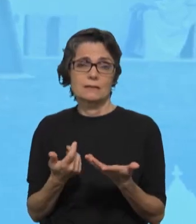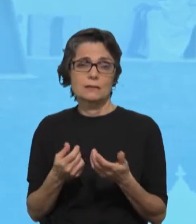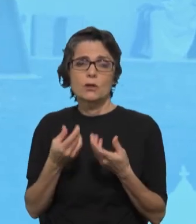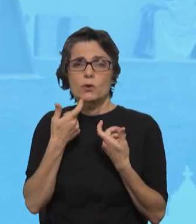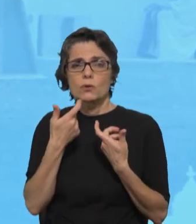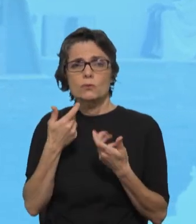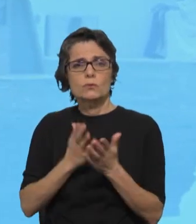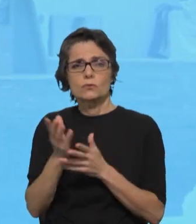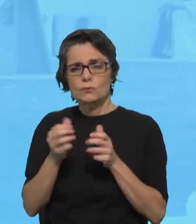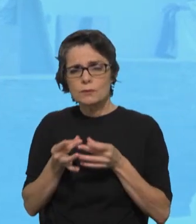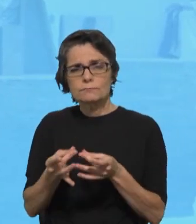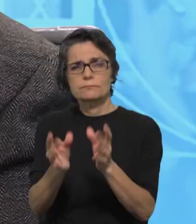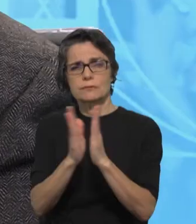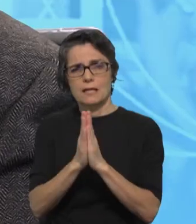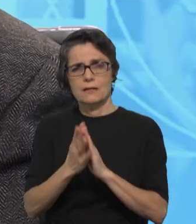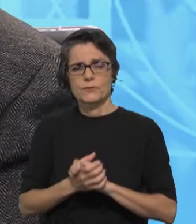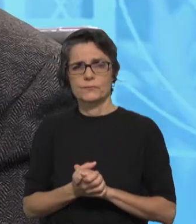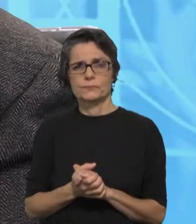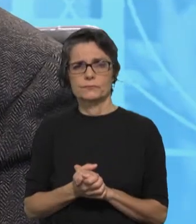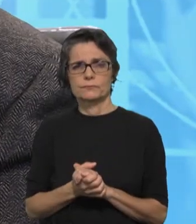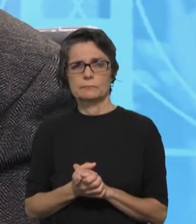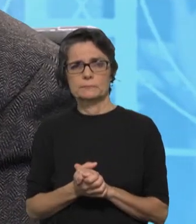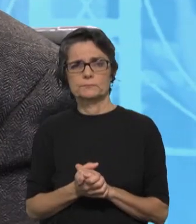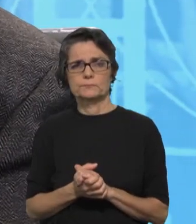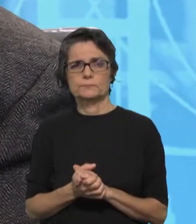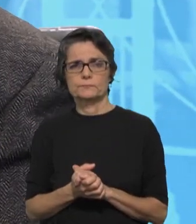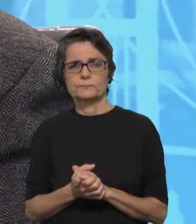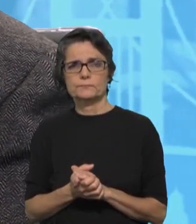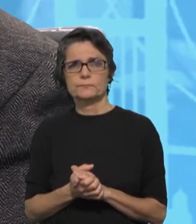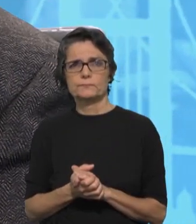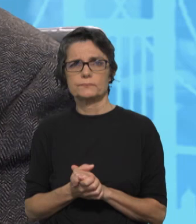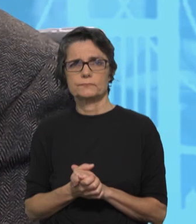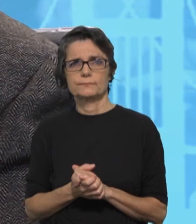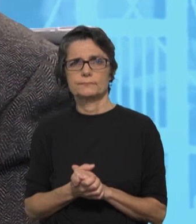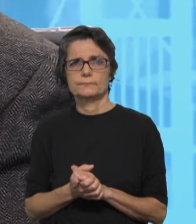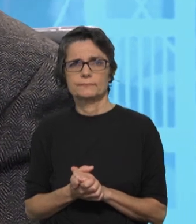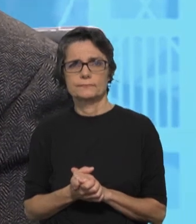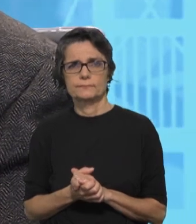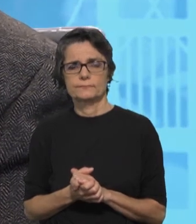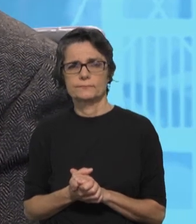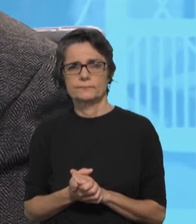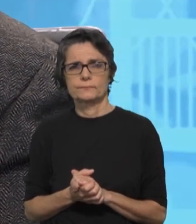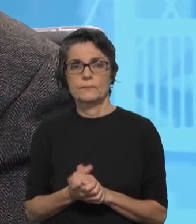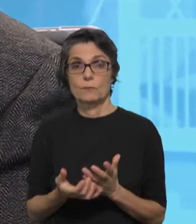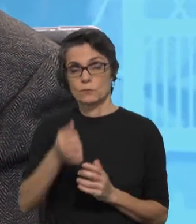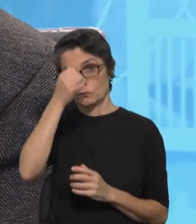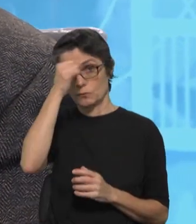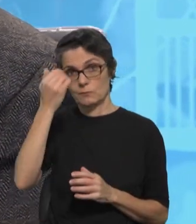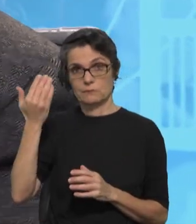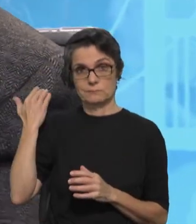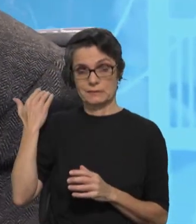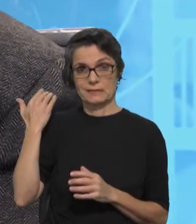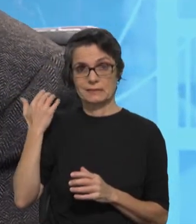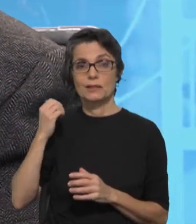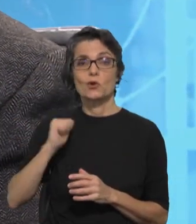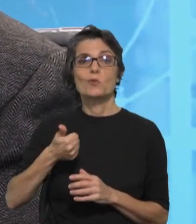também da doutrina social da Igreja. Sim. Se o domingo passado foi o domingo do bom pastor,